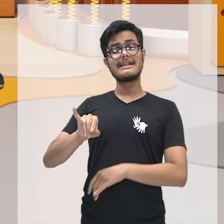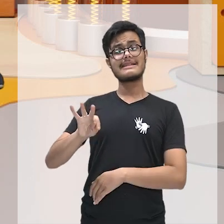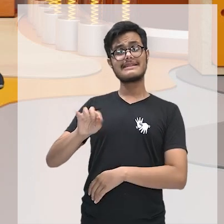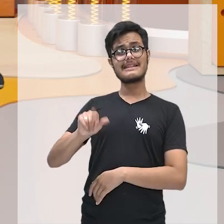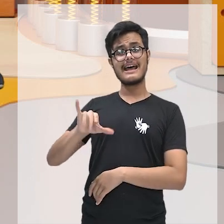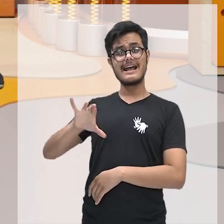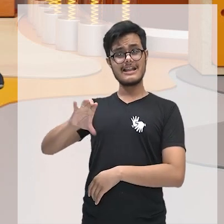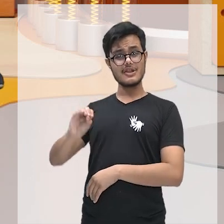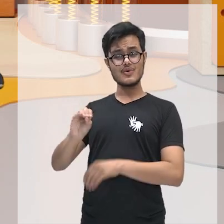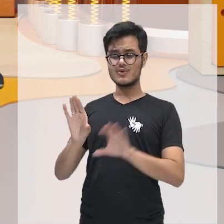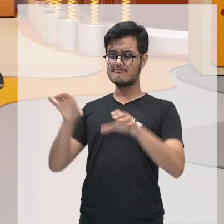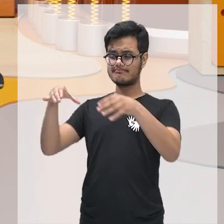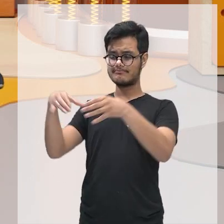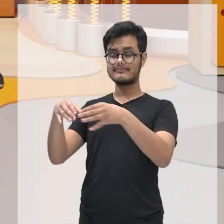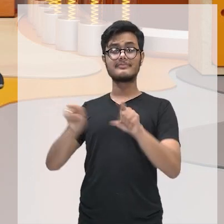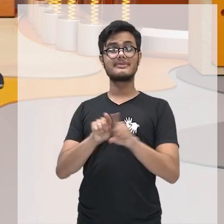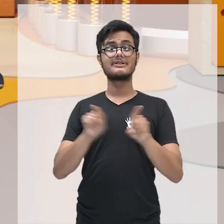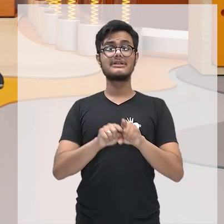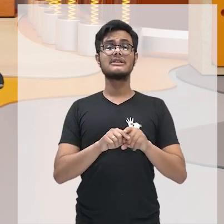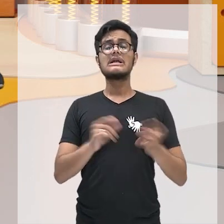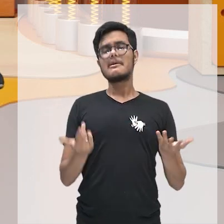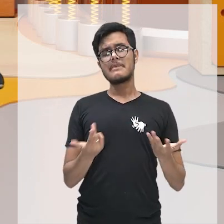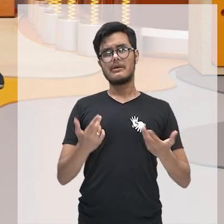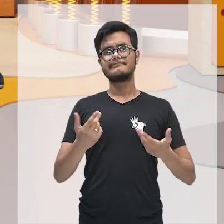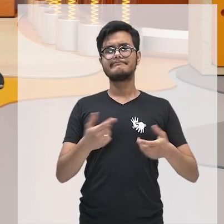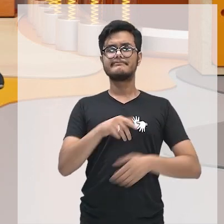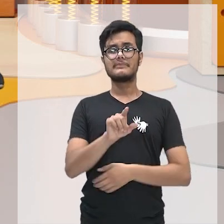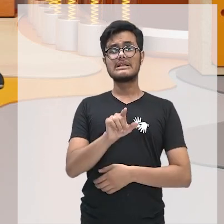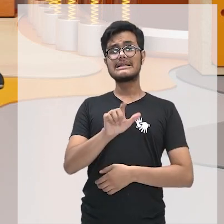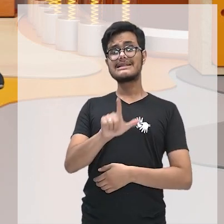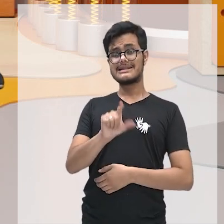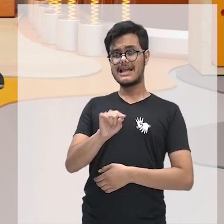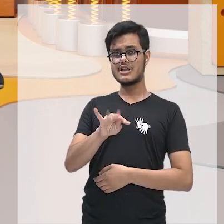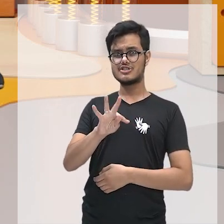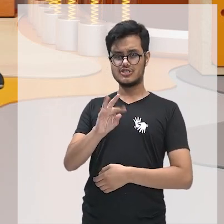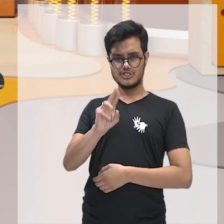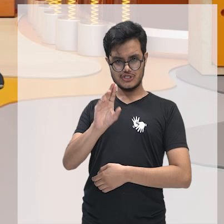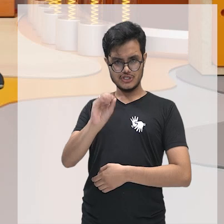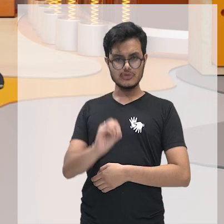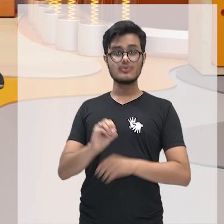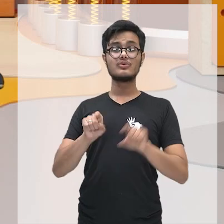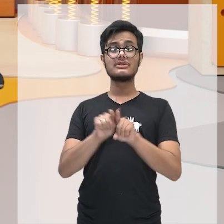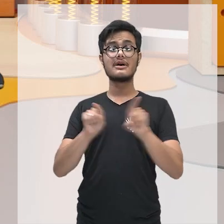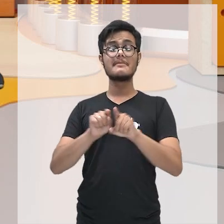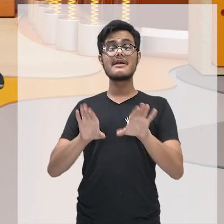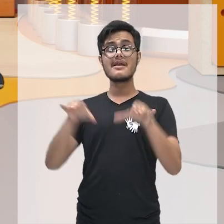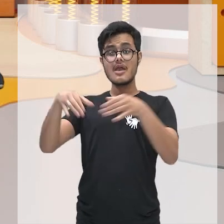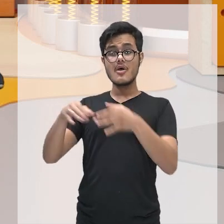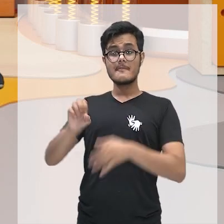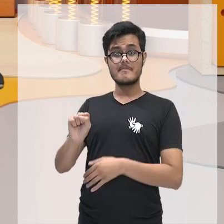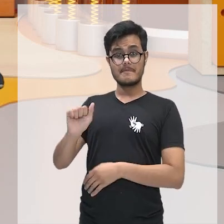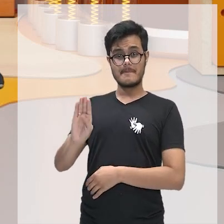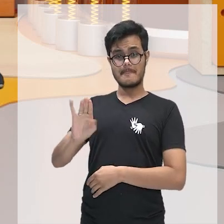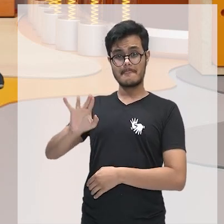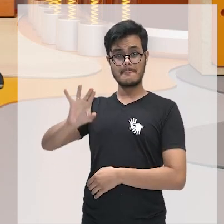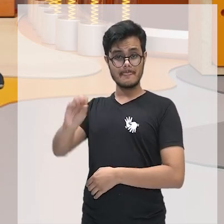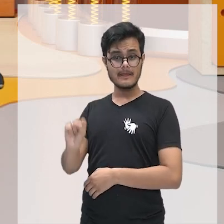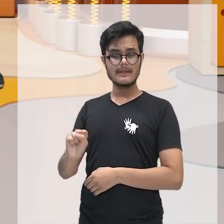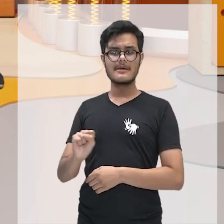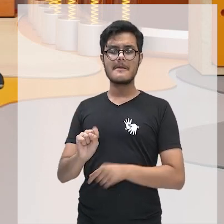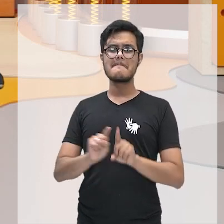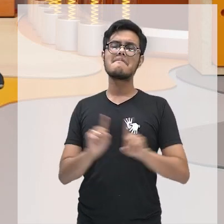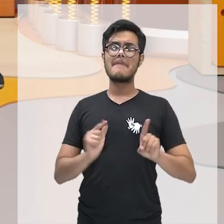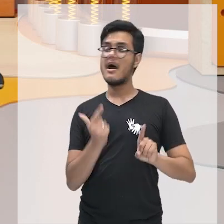incluindo grupos como latinos e os sabinos Mas não seria só eles que iriam ficar por ali não